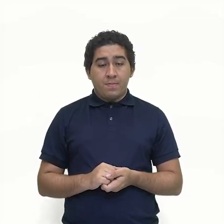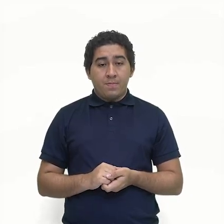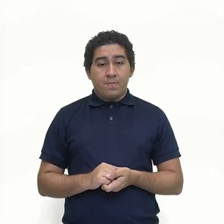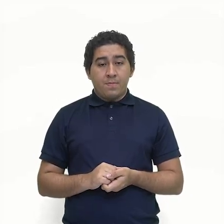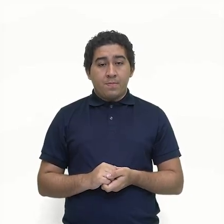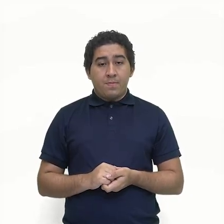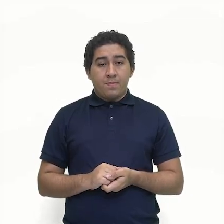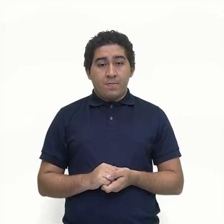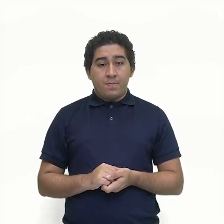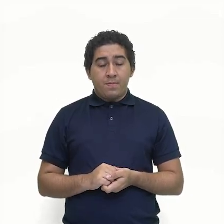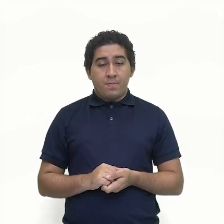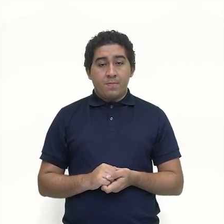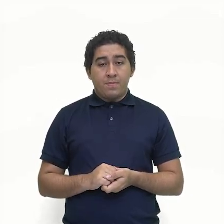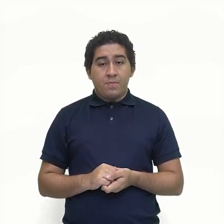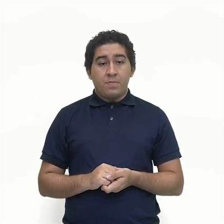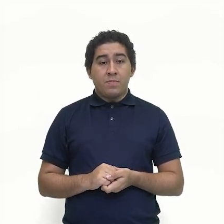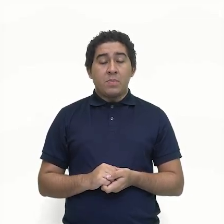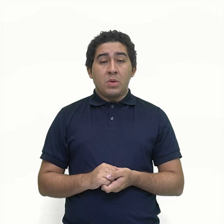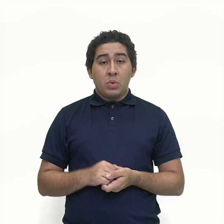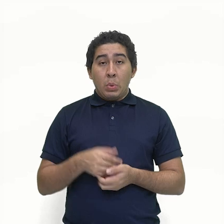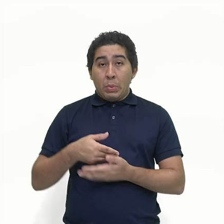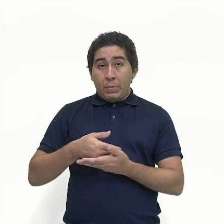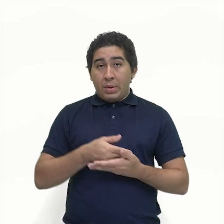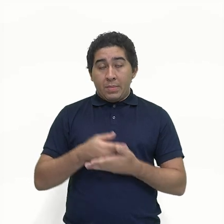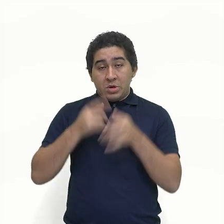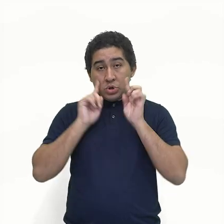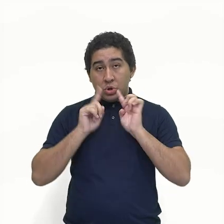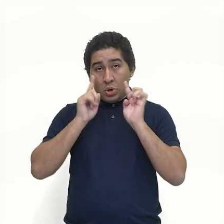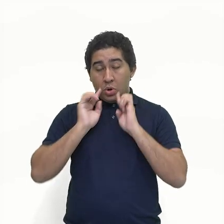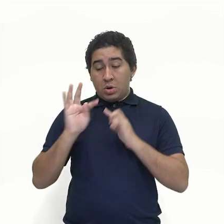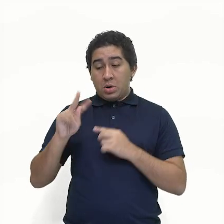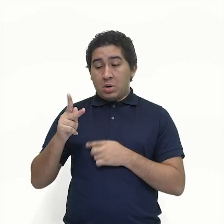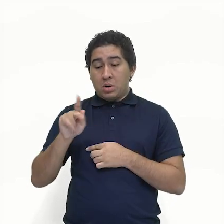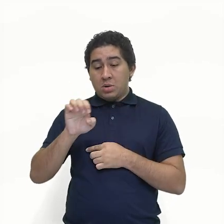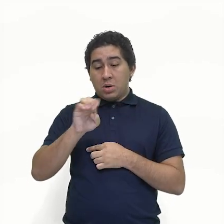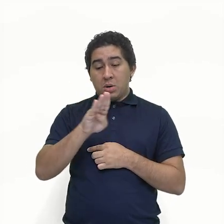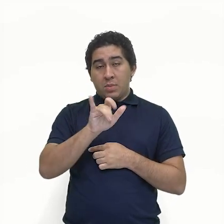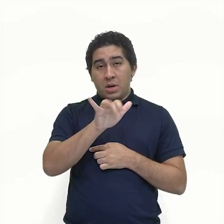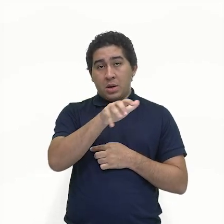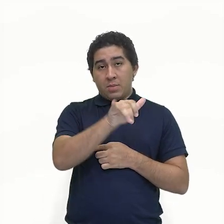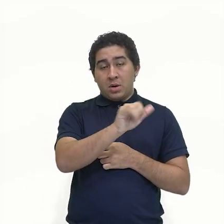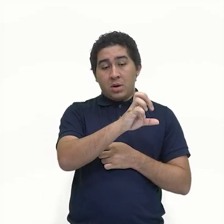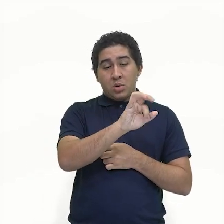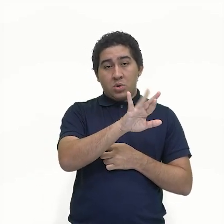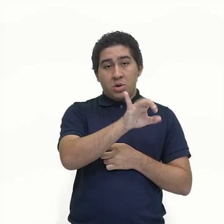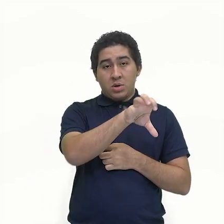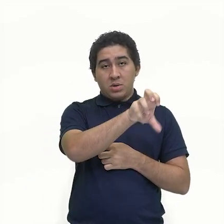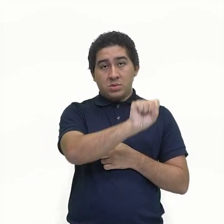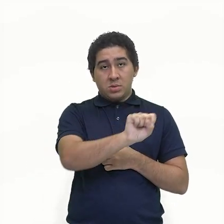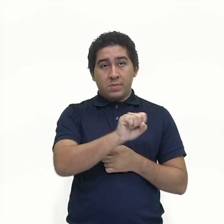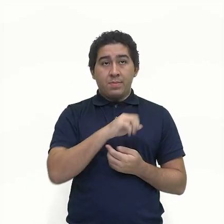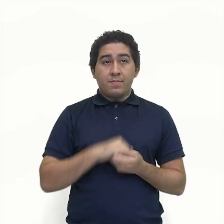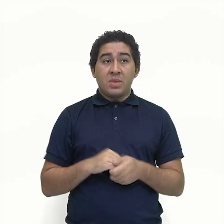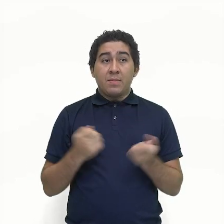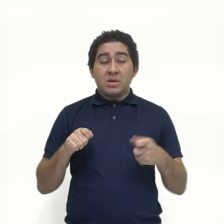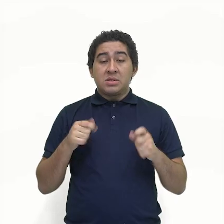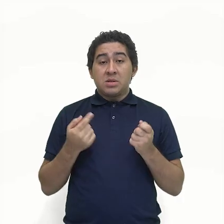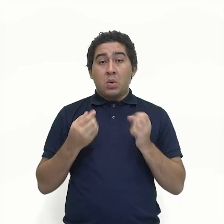baby cries. O bebê chora. Então, eu preciso acrescentar aqui